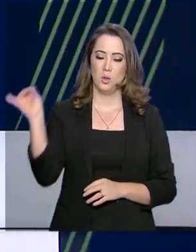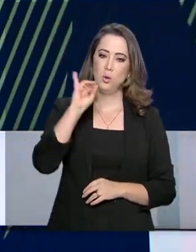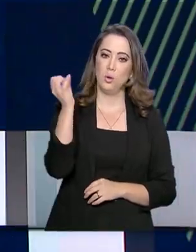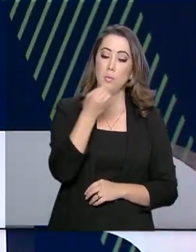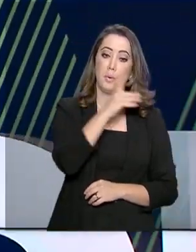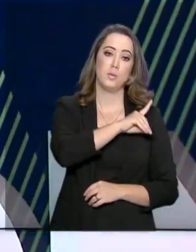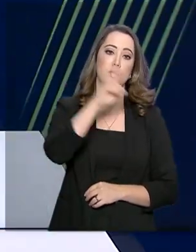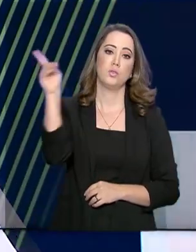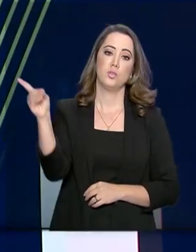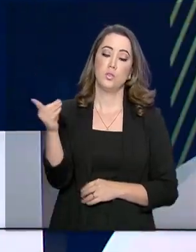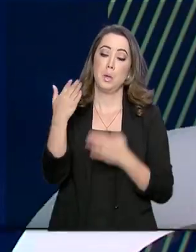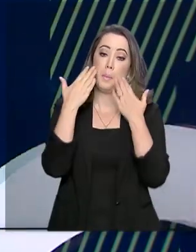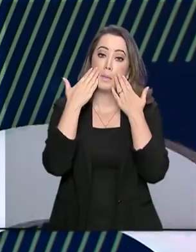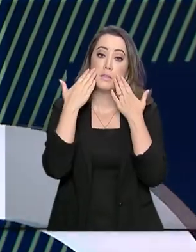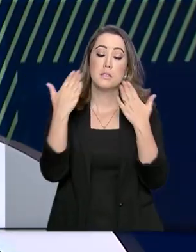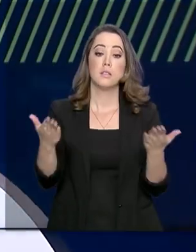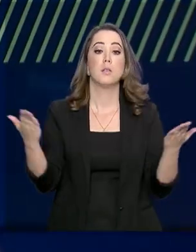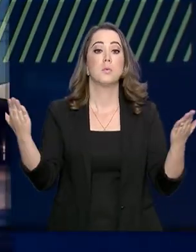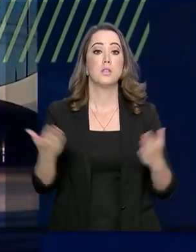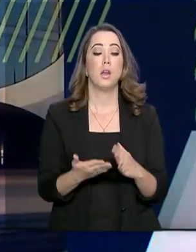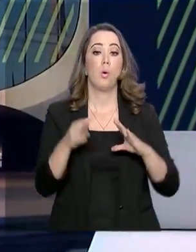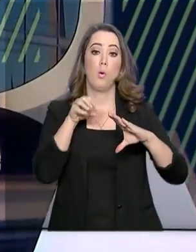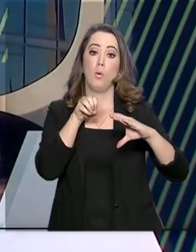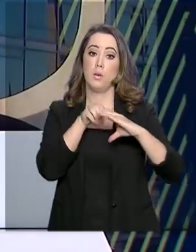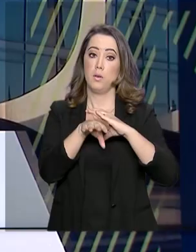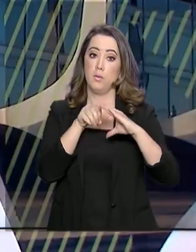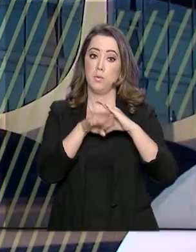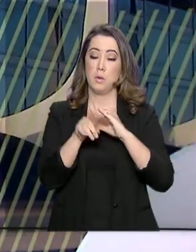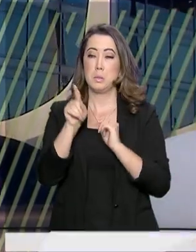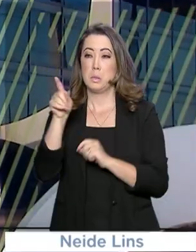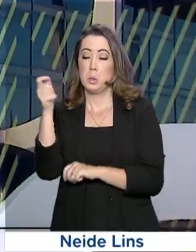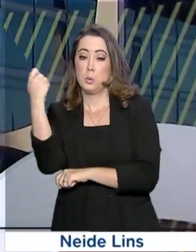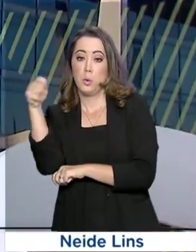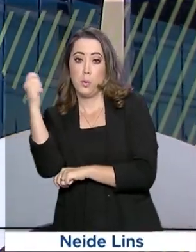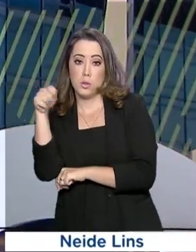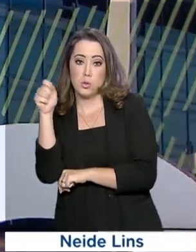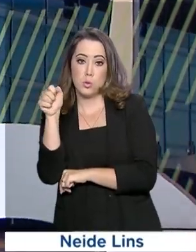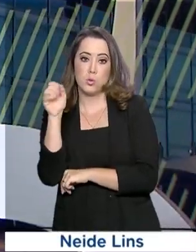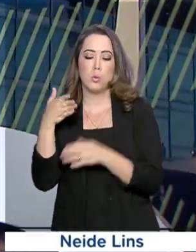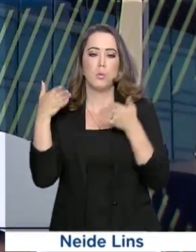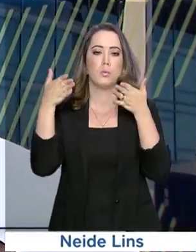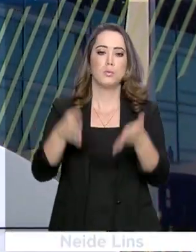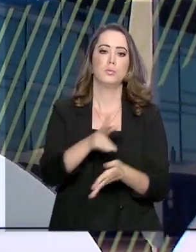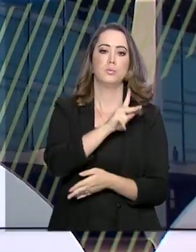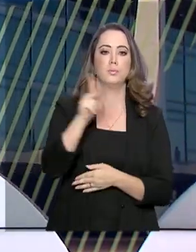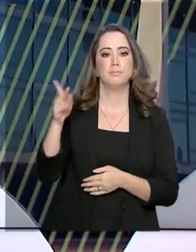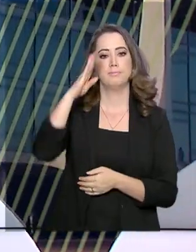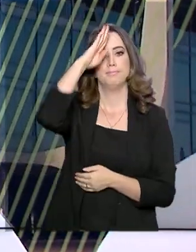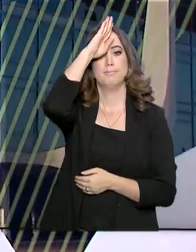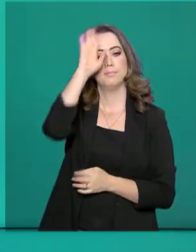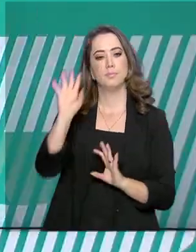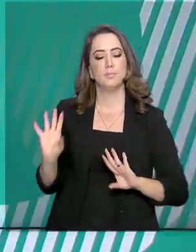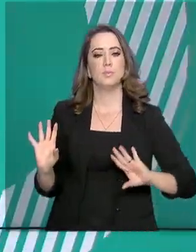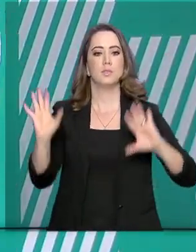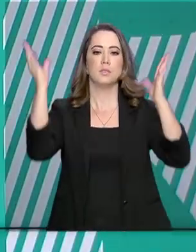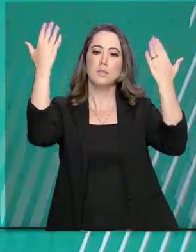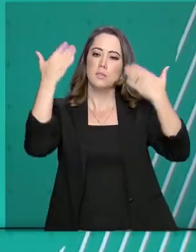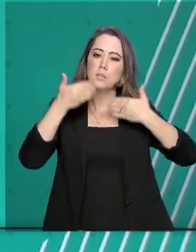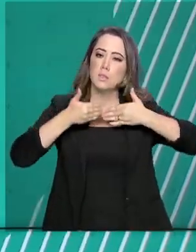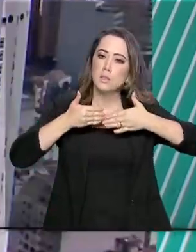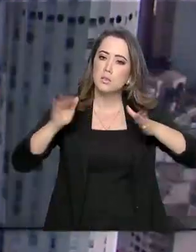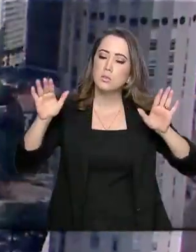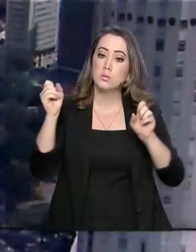Olá, bom dia. Interrompemos a programação para transmitir ao vivo do Rio Grande do Sul a participação do presidente Jair Bolsonaro